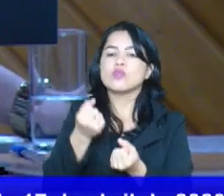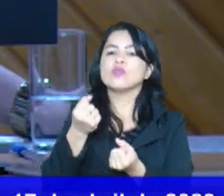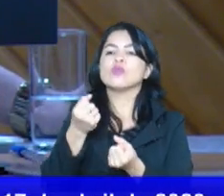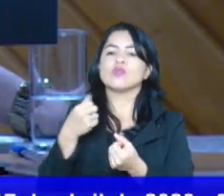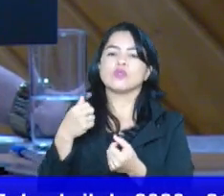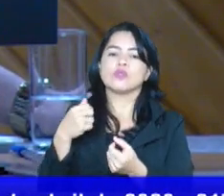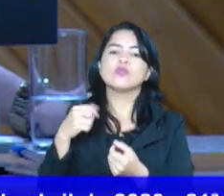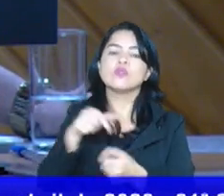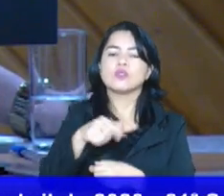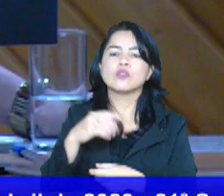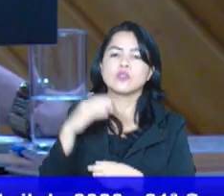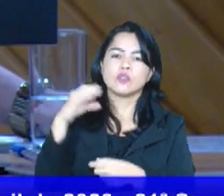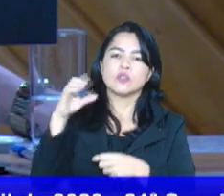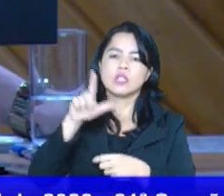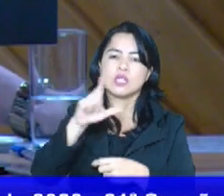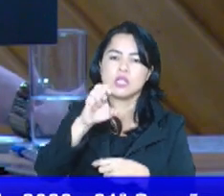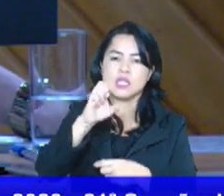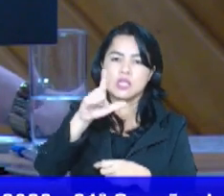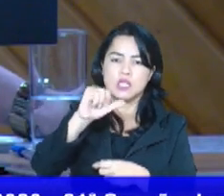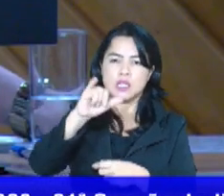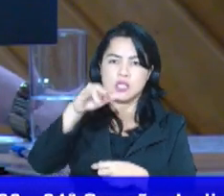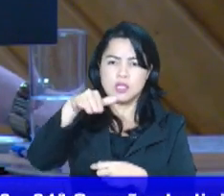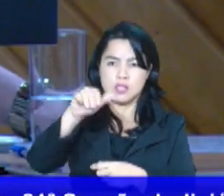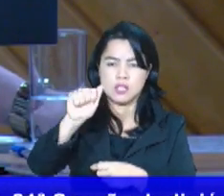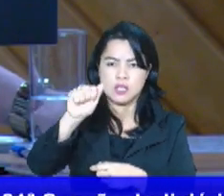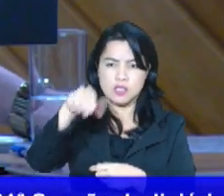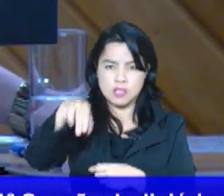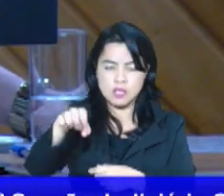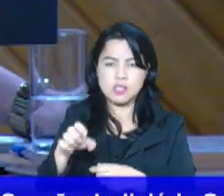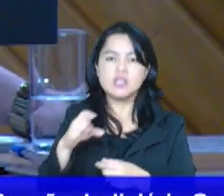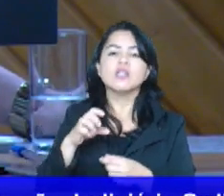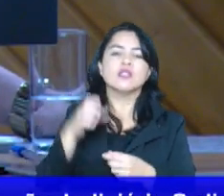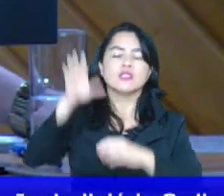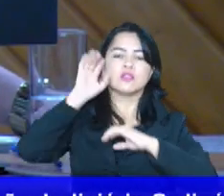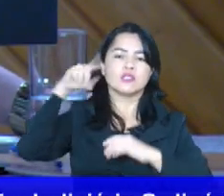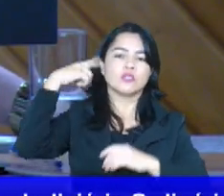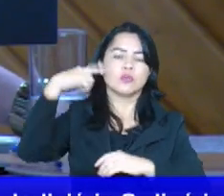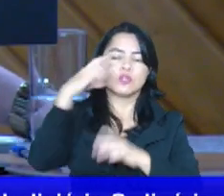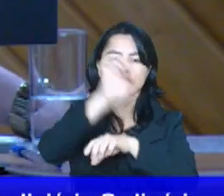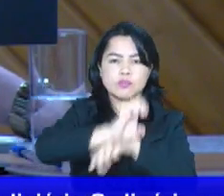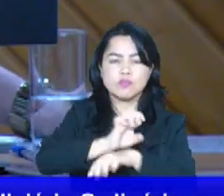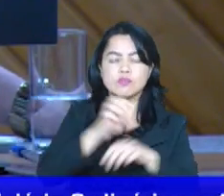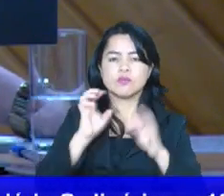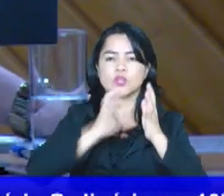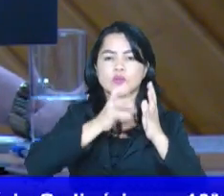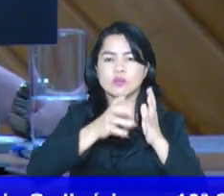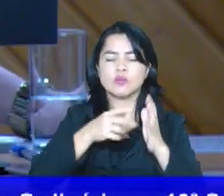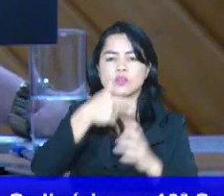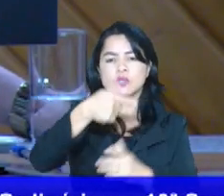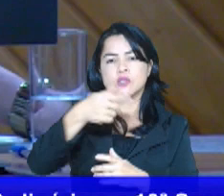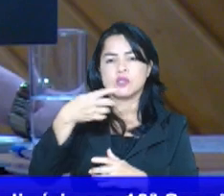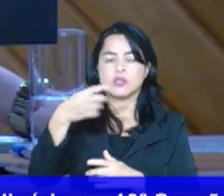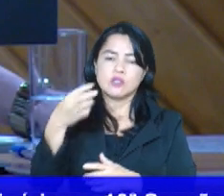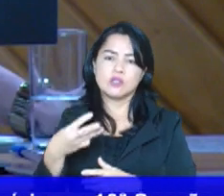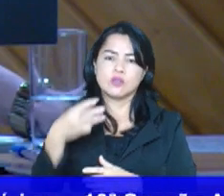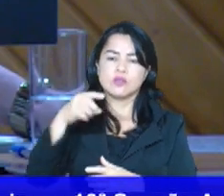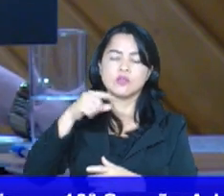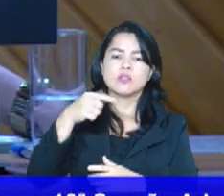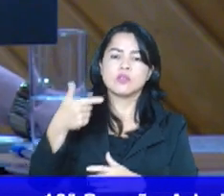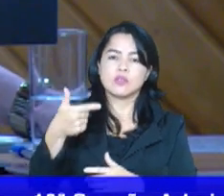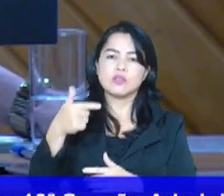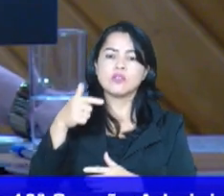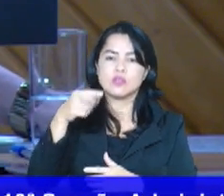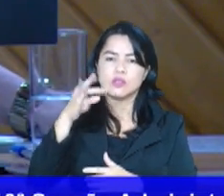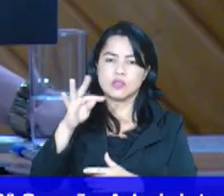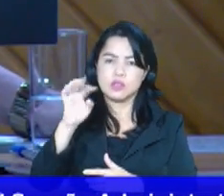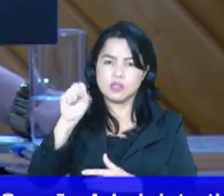de Lelian Figueiredo Vieira, candidata ao cargo de deputado estadual pelo Republicanos, nos termos do artigo 74, inciso 2, da Resolução